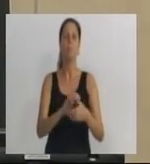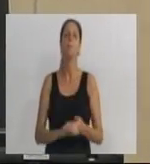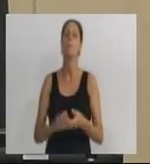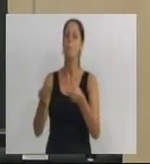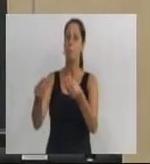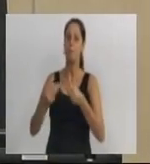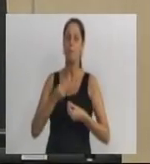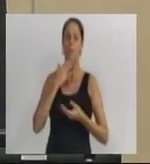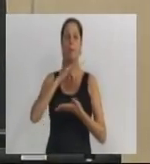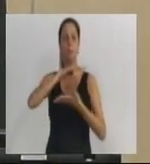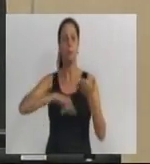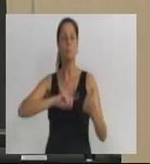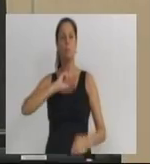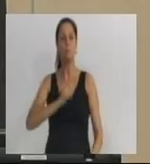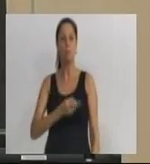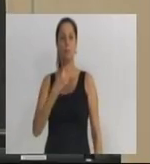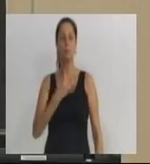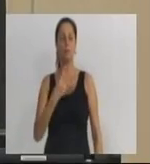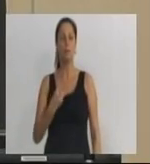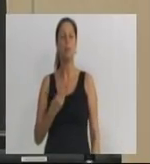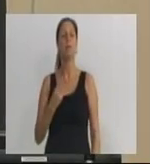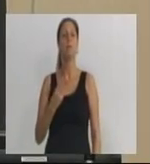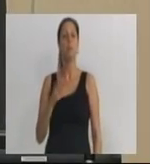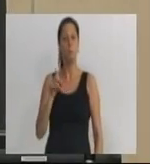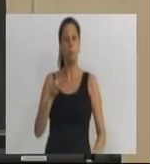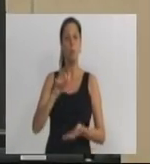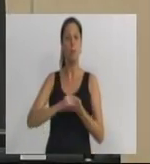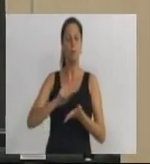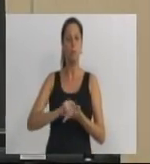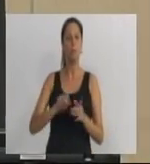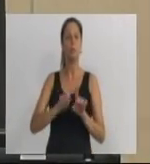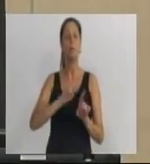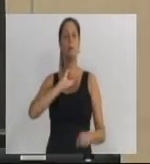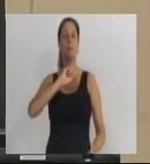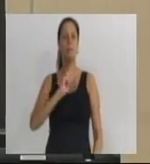requerimento 133 de autoria de Vossa Excelência e